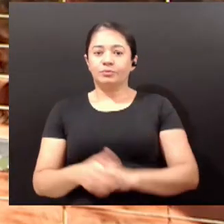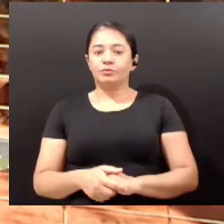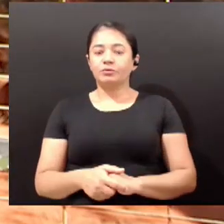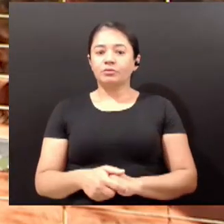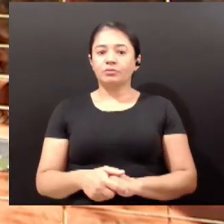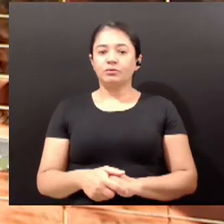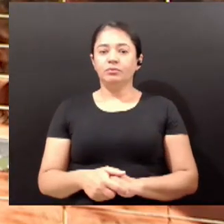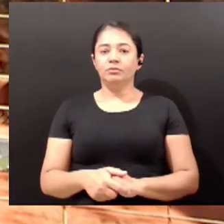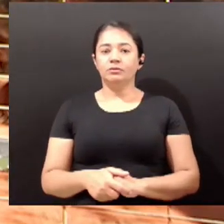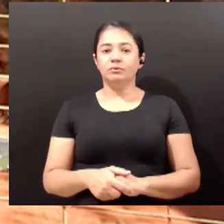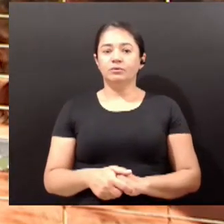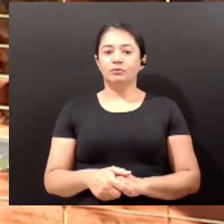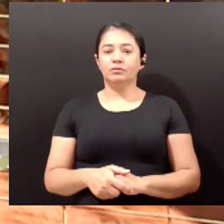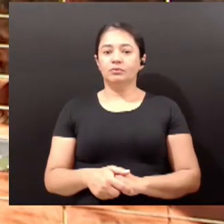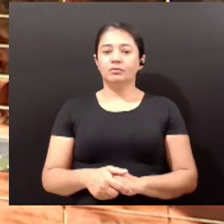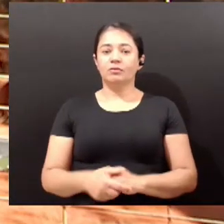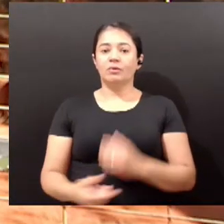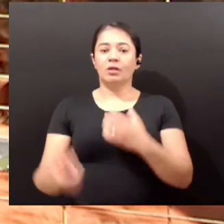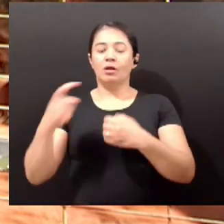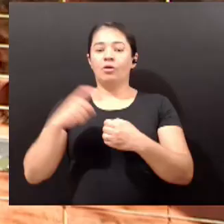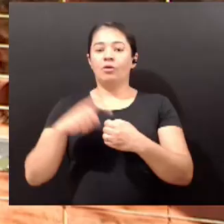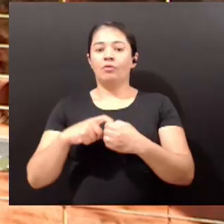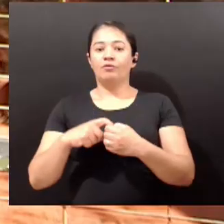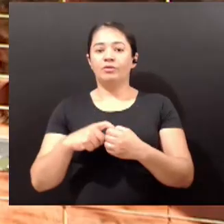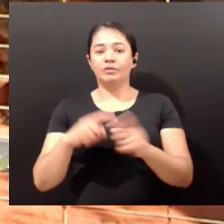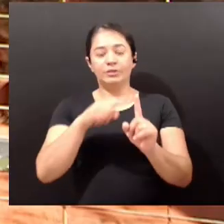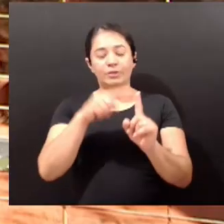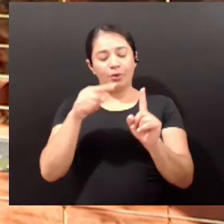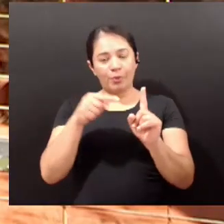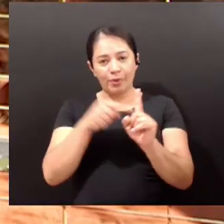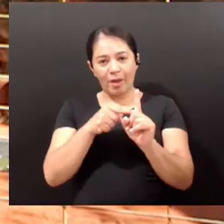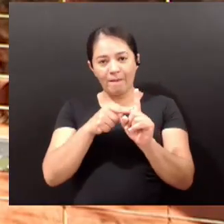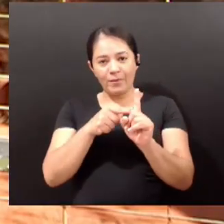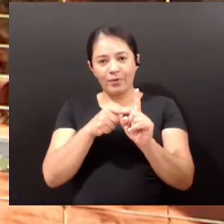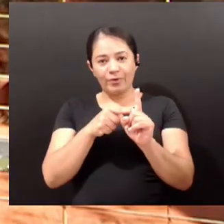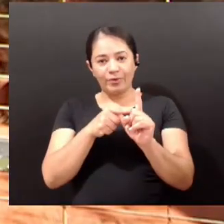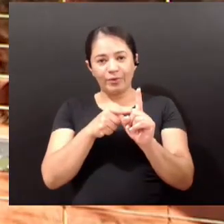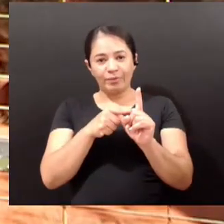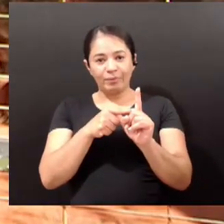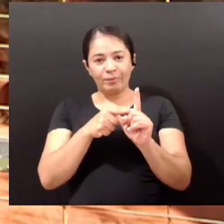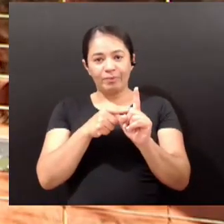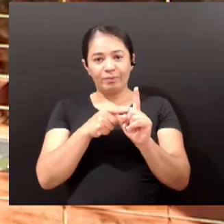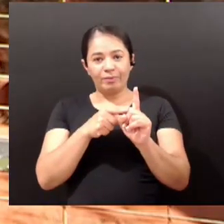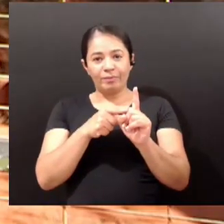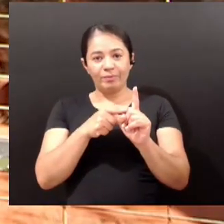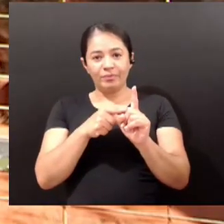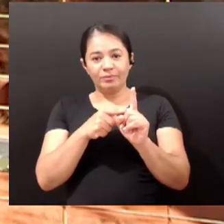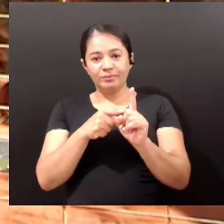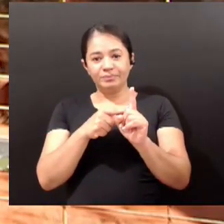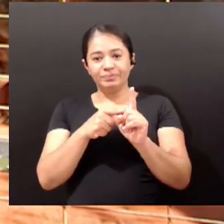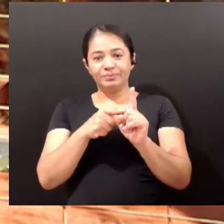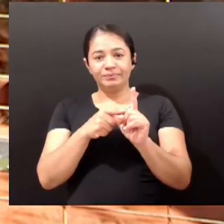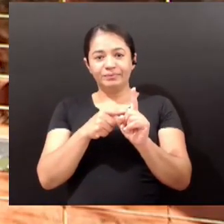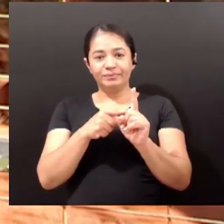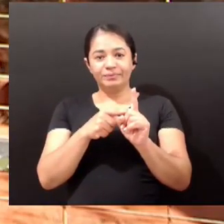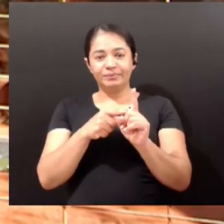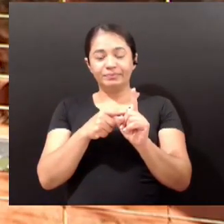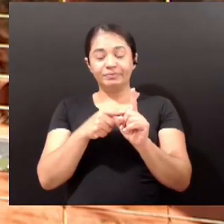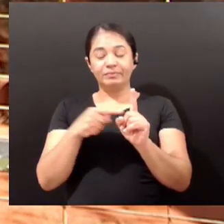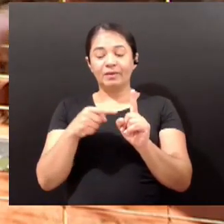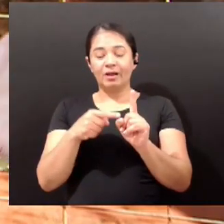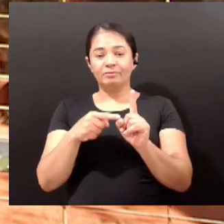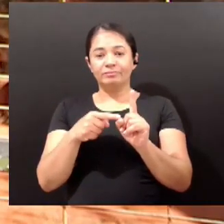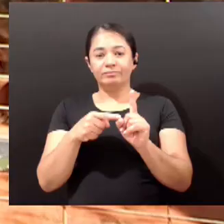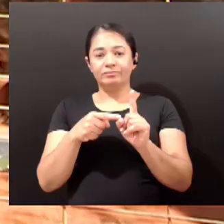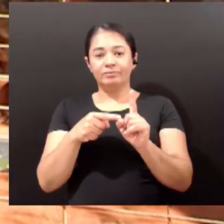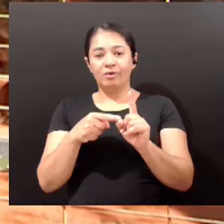Então, voltando à parte da reprodução, que acabei extrapolando aí, ela cria super